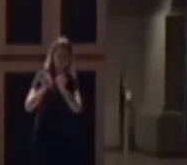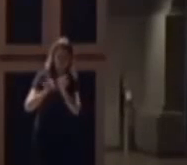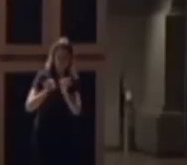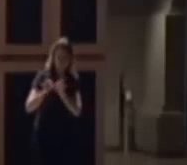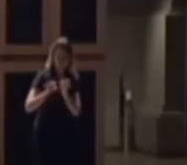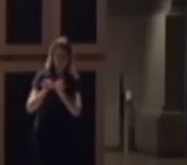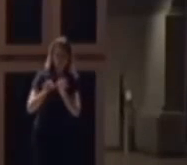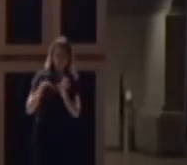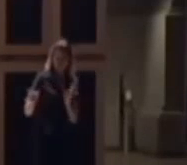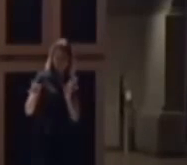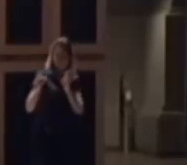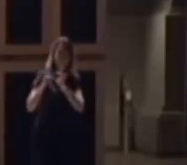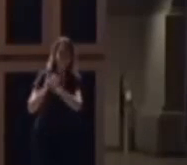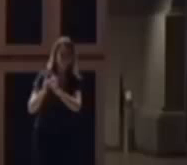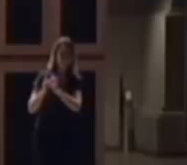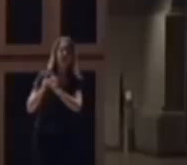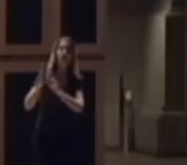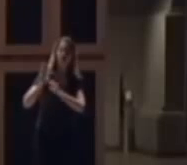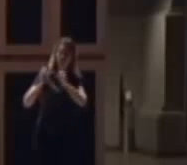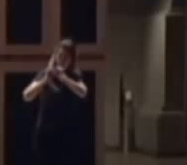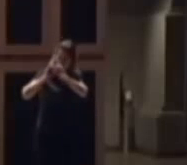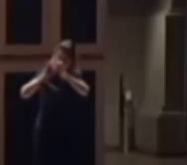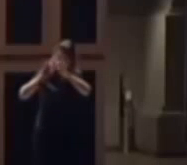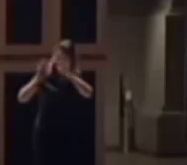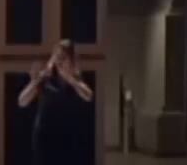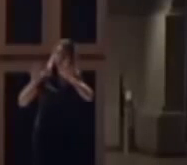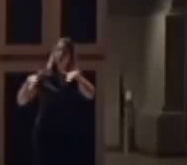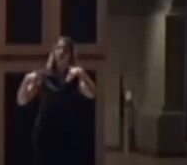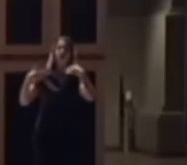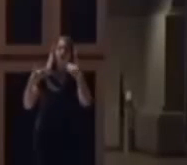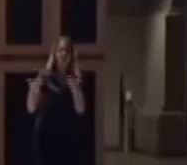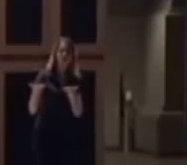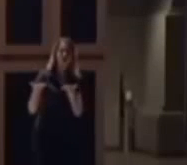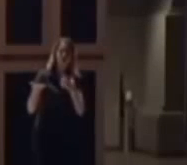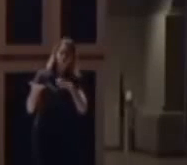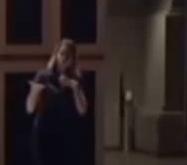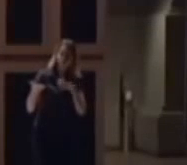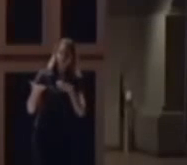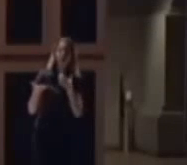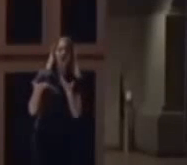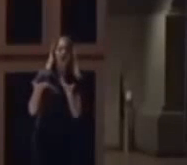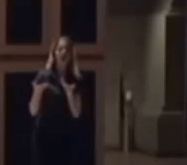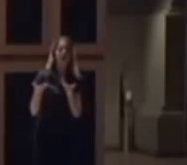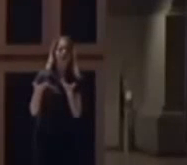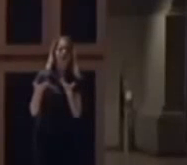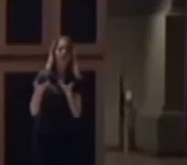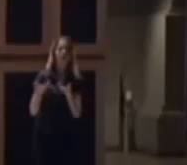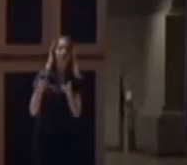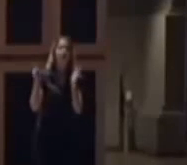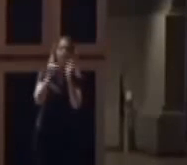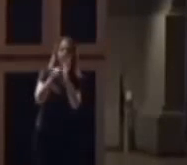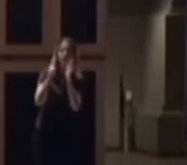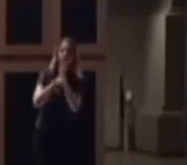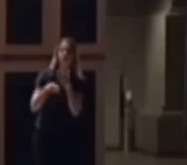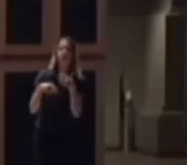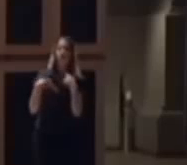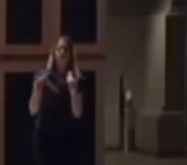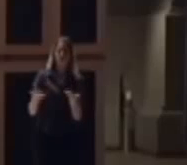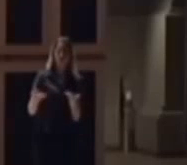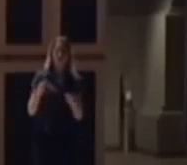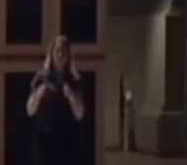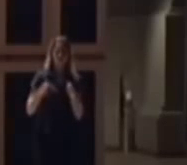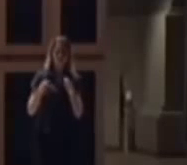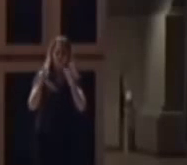pactuação, no momento de pactuação, já está clara qual é a forma de prestação de contas e até onde vão